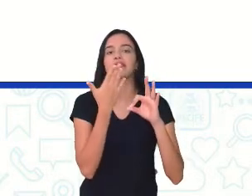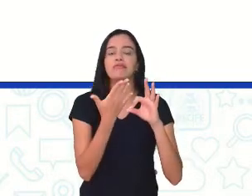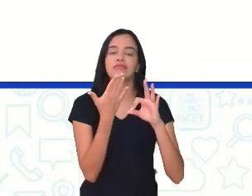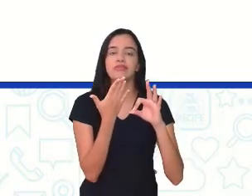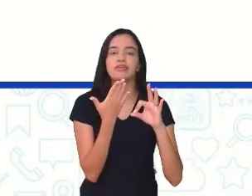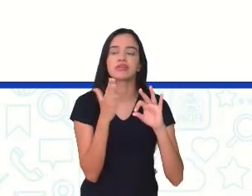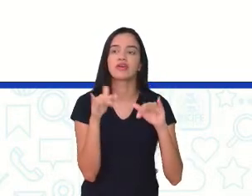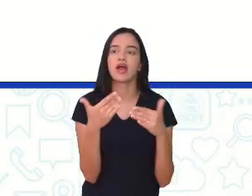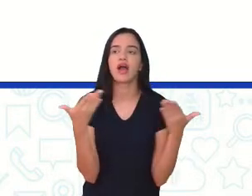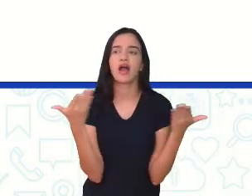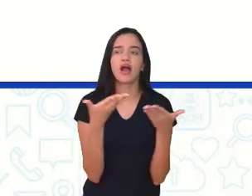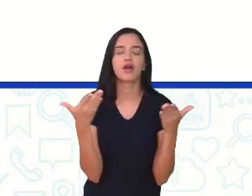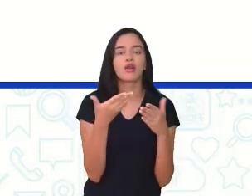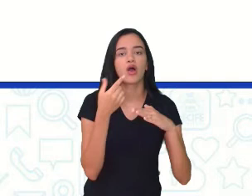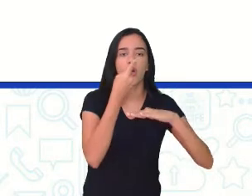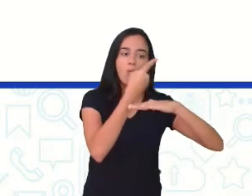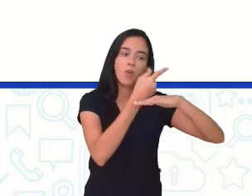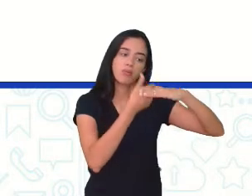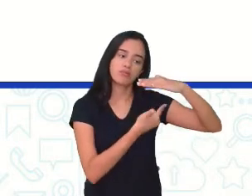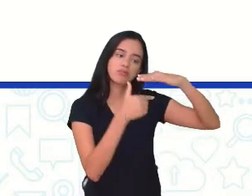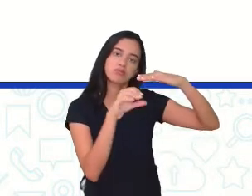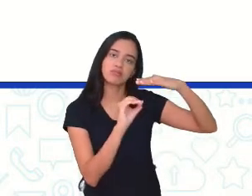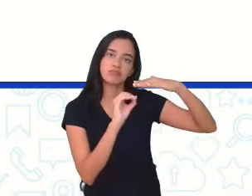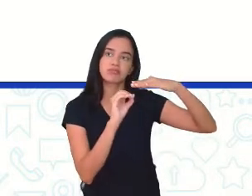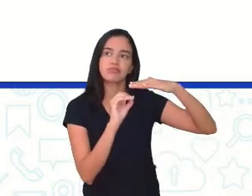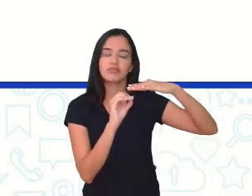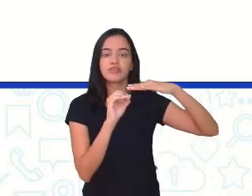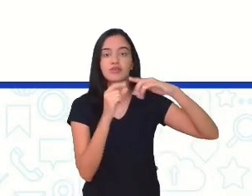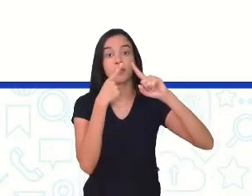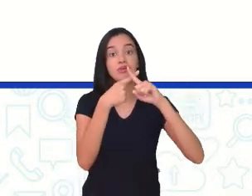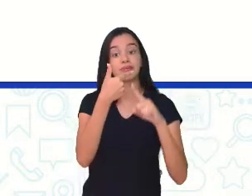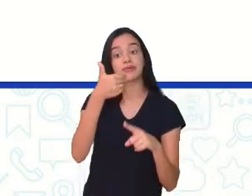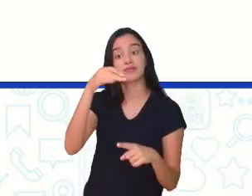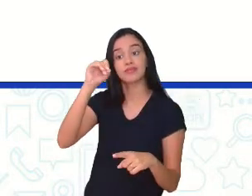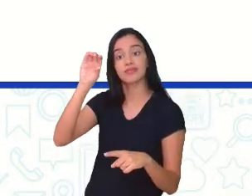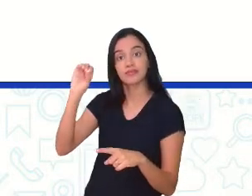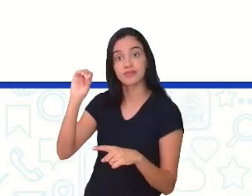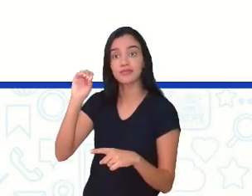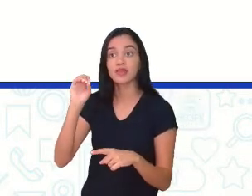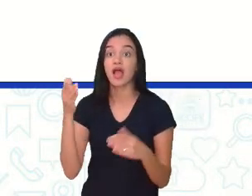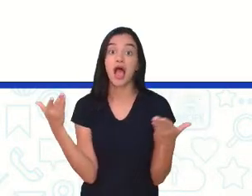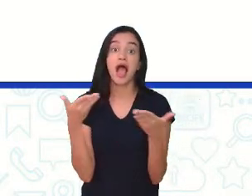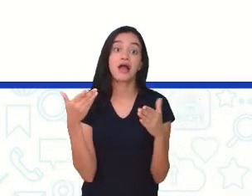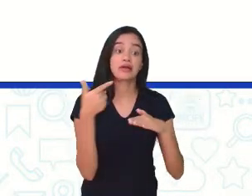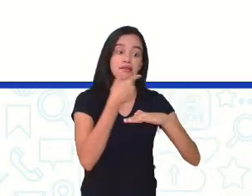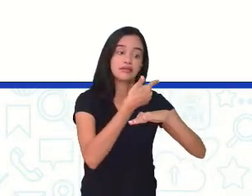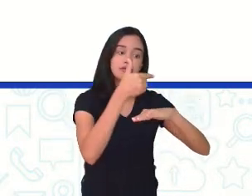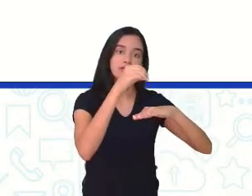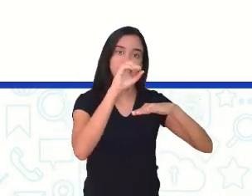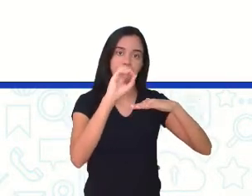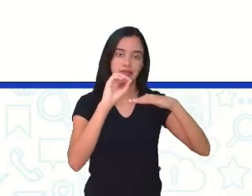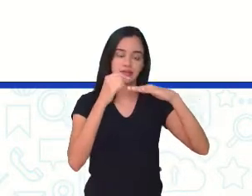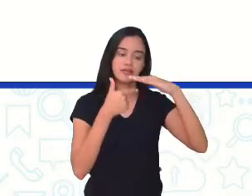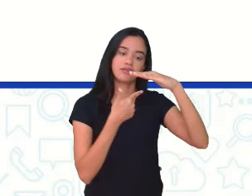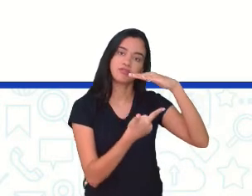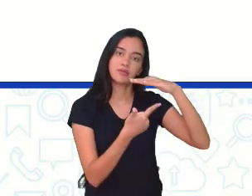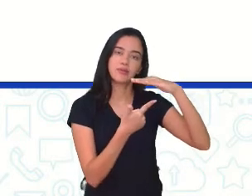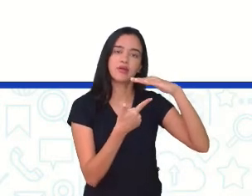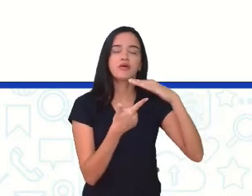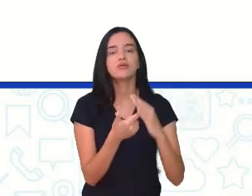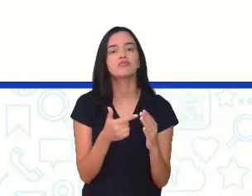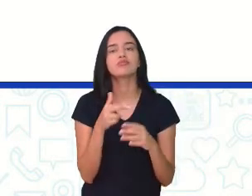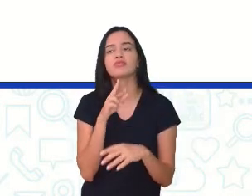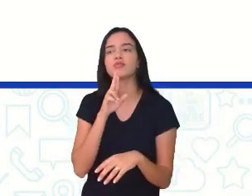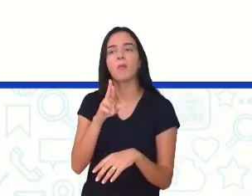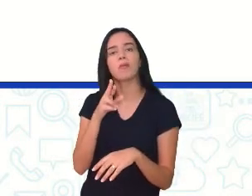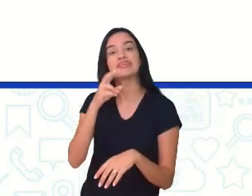20 multiplica por 100. Tá vendo que o processo aí é o mesmo? Então eu fico com 100 dividido por 2, tube aí no